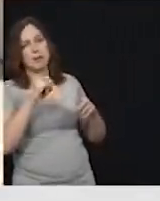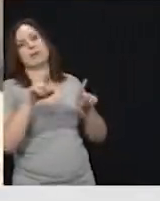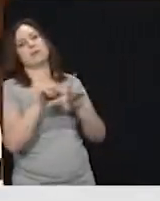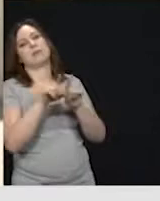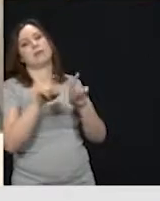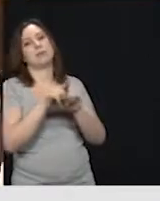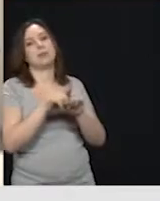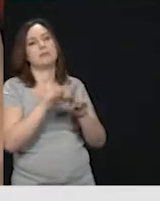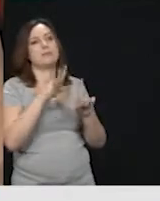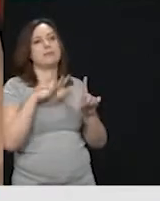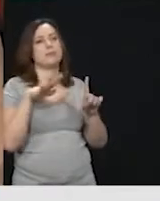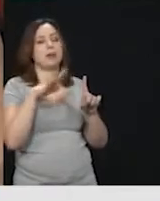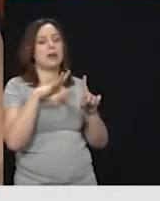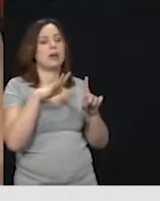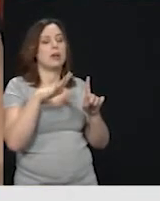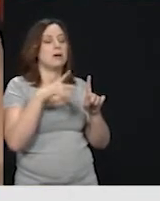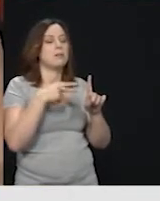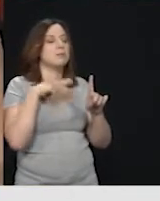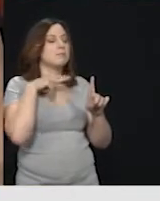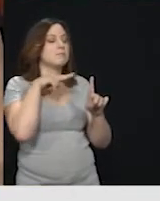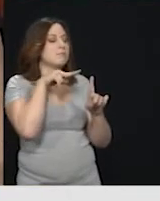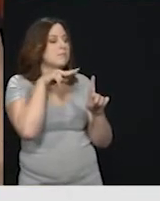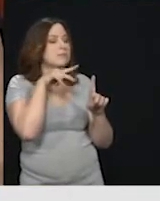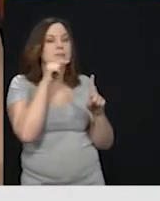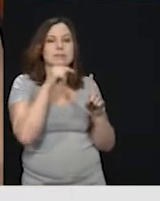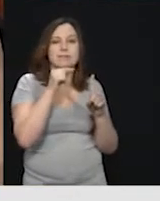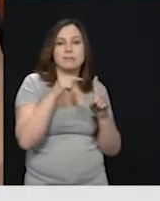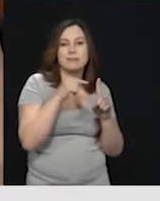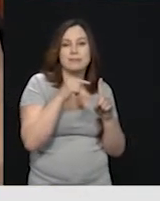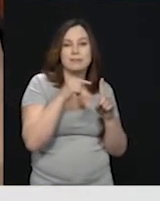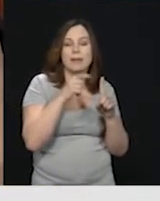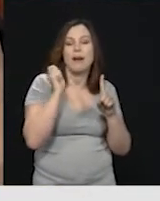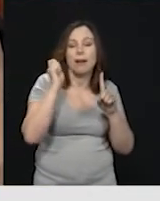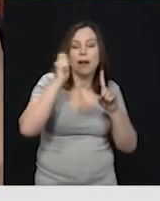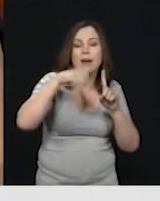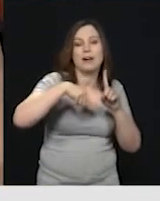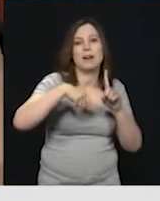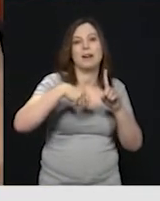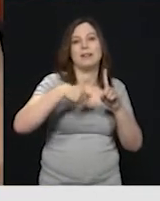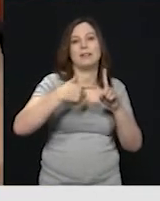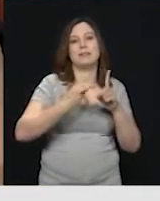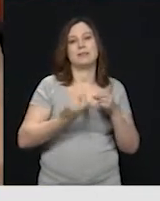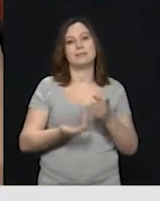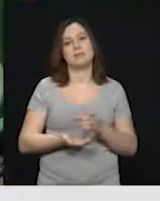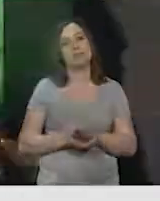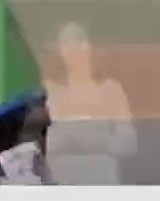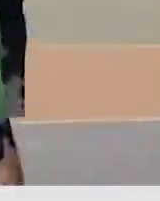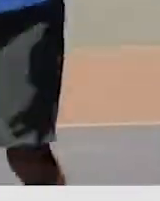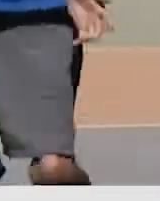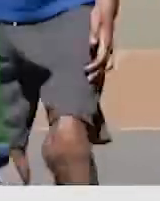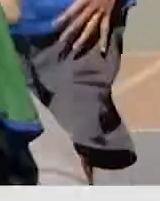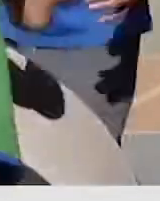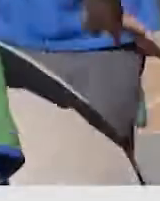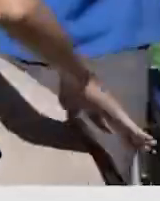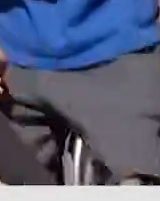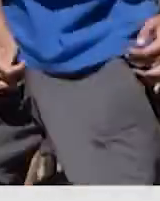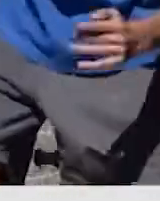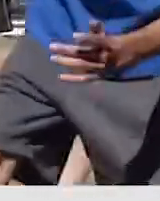também né os pais de modo geral Eles veem que os meninos eles têm capacidade